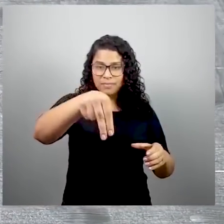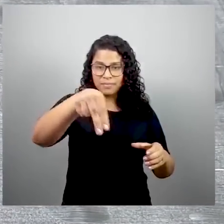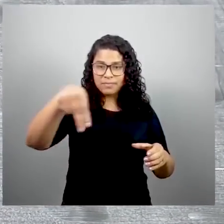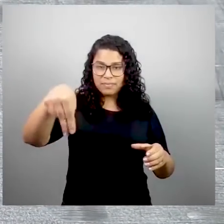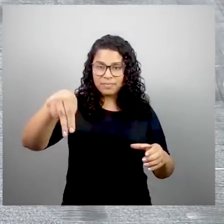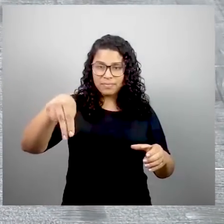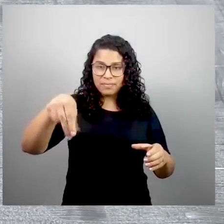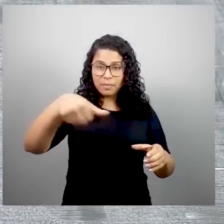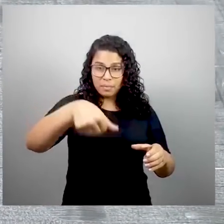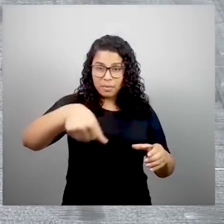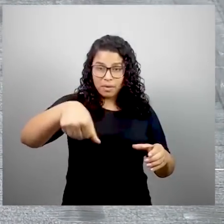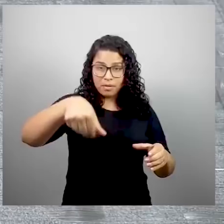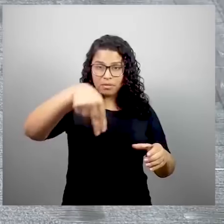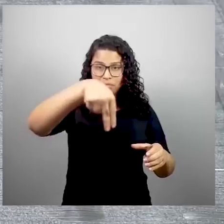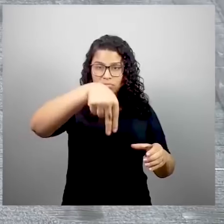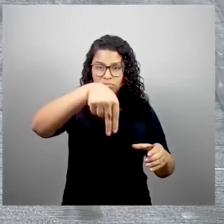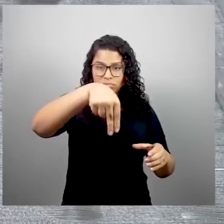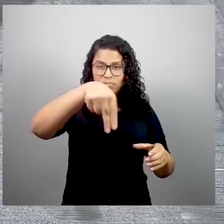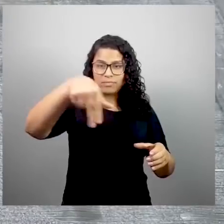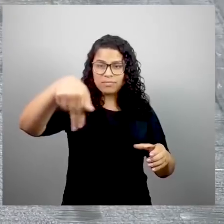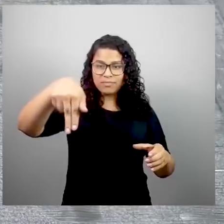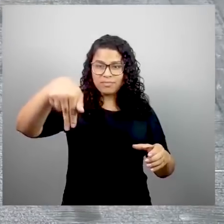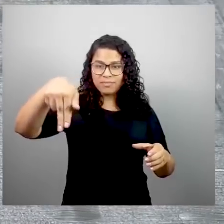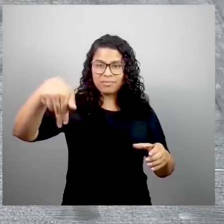de pasta.